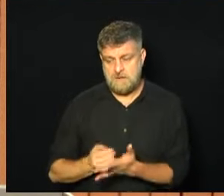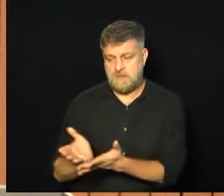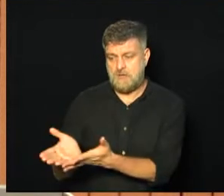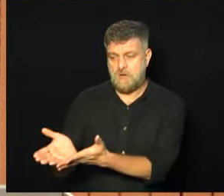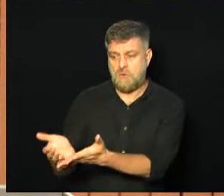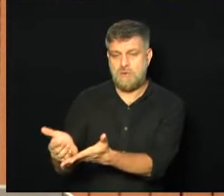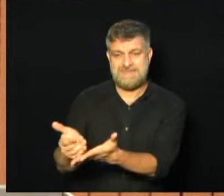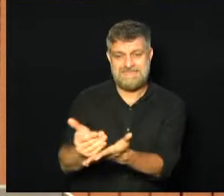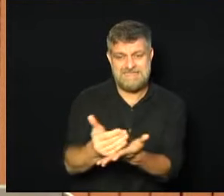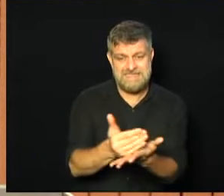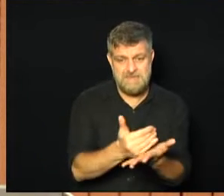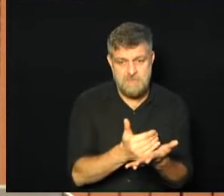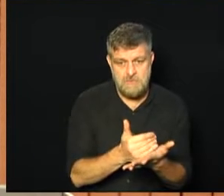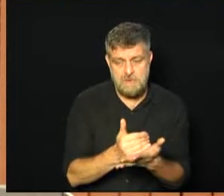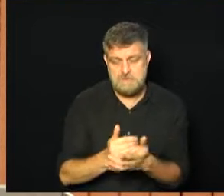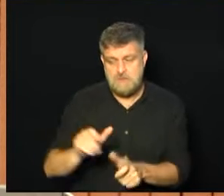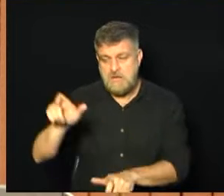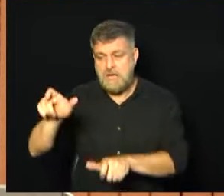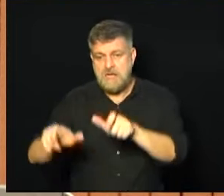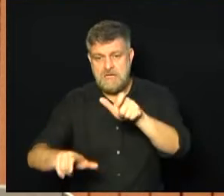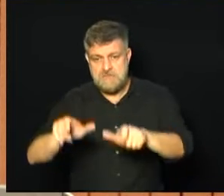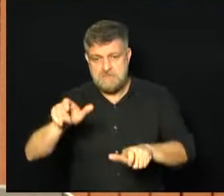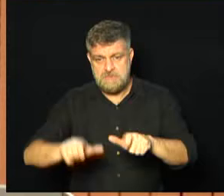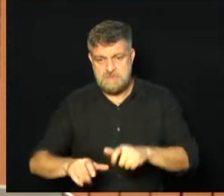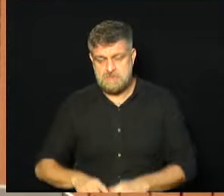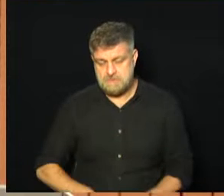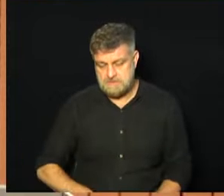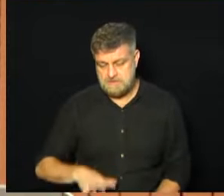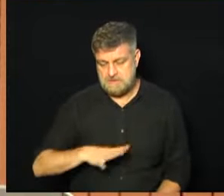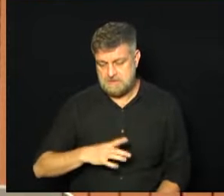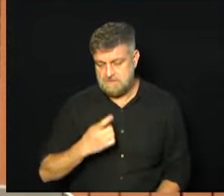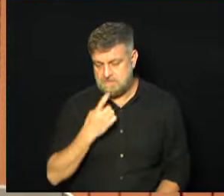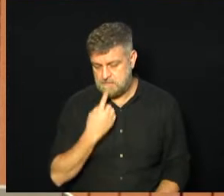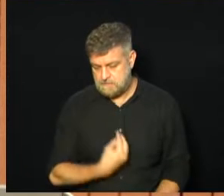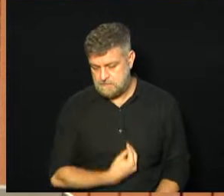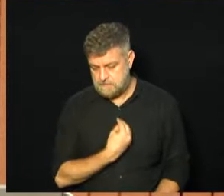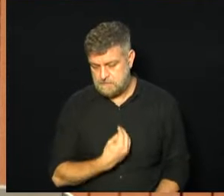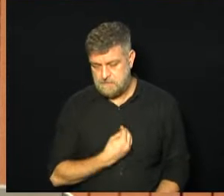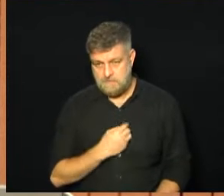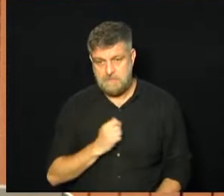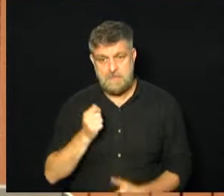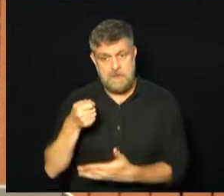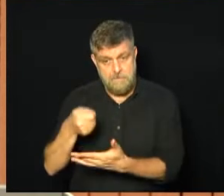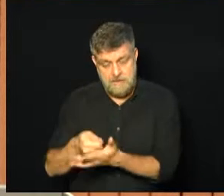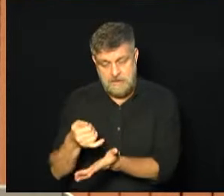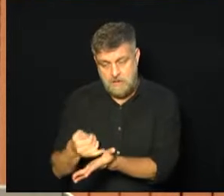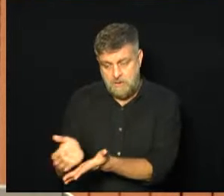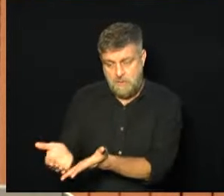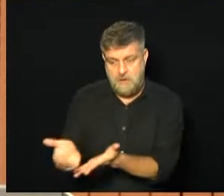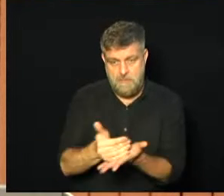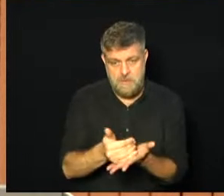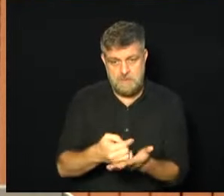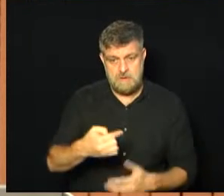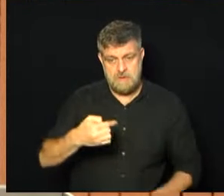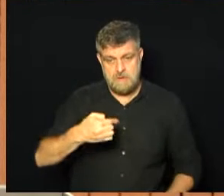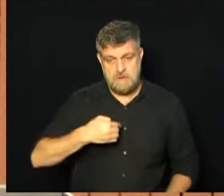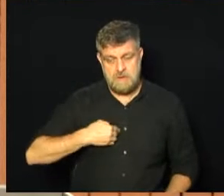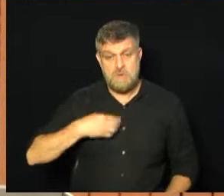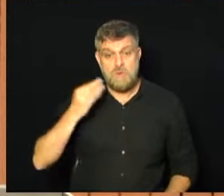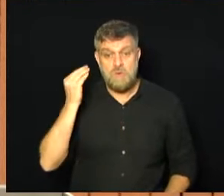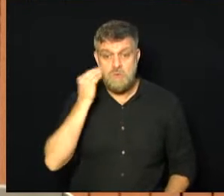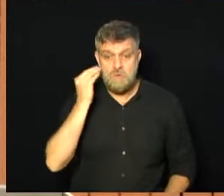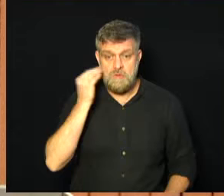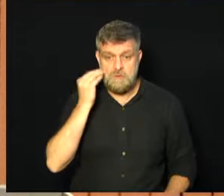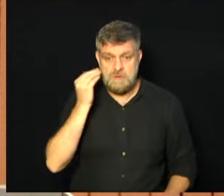impostos do cidadão comum, todos os cidadãos de Campinas. Então, eu tento honrar